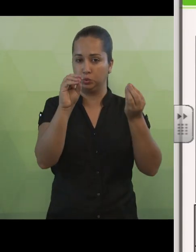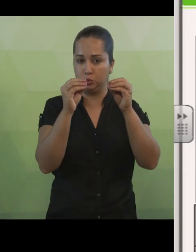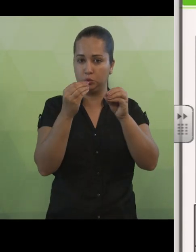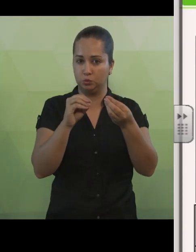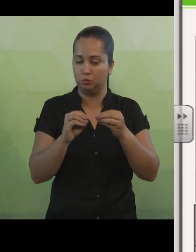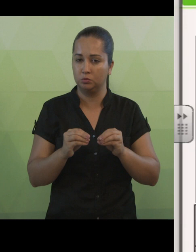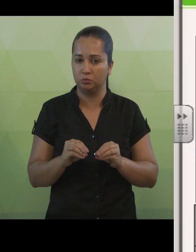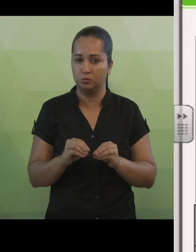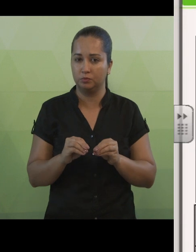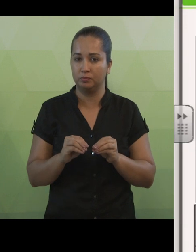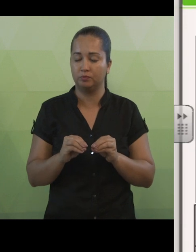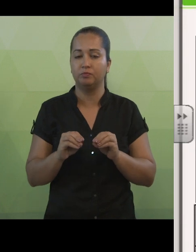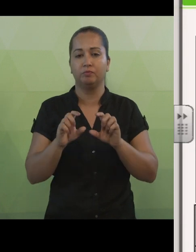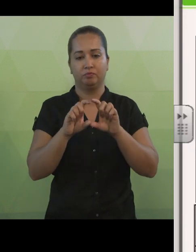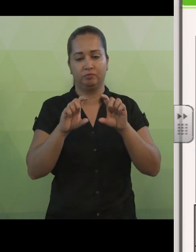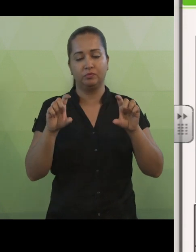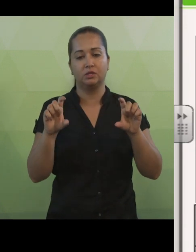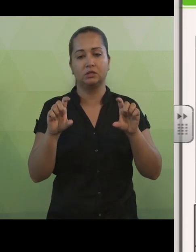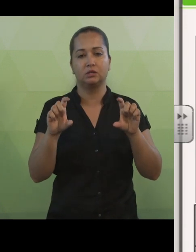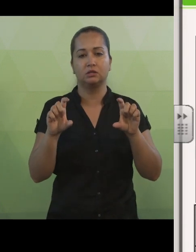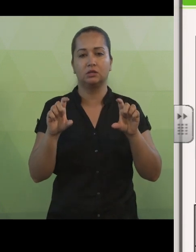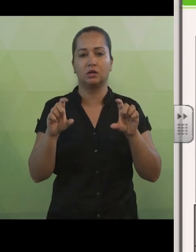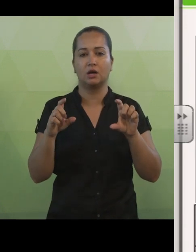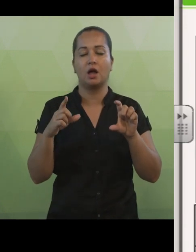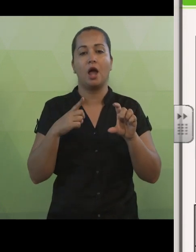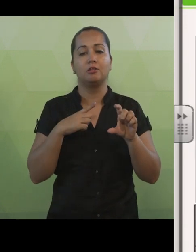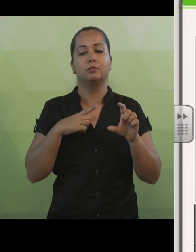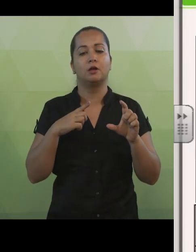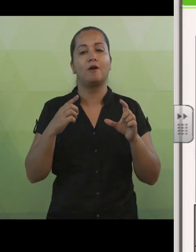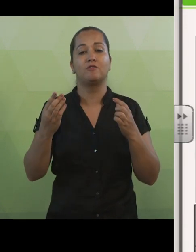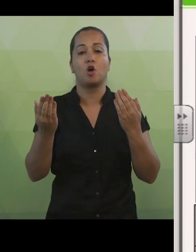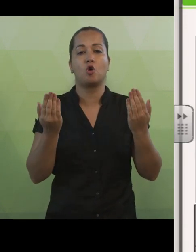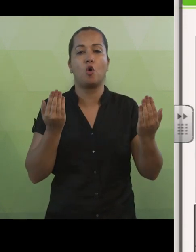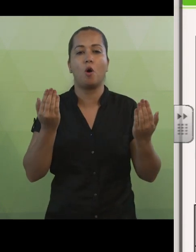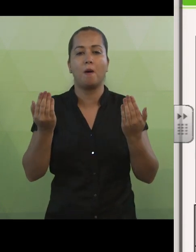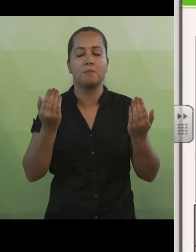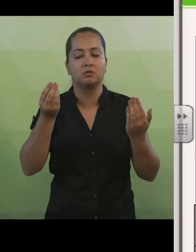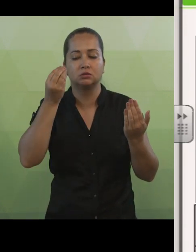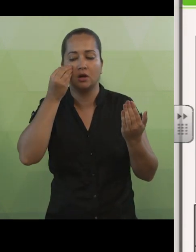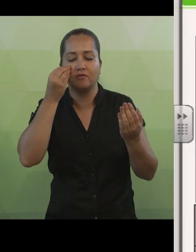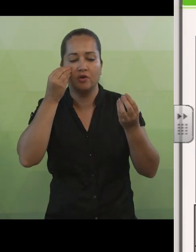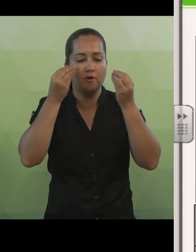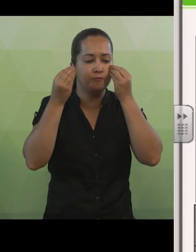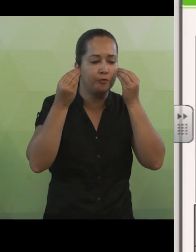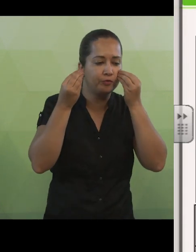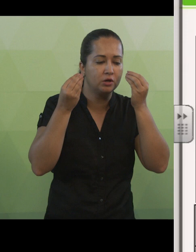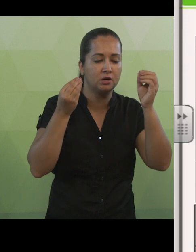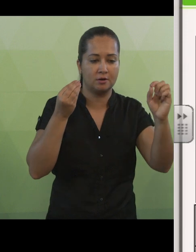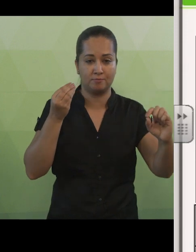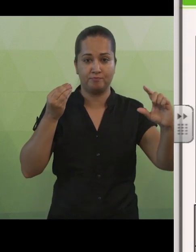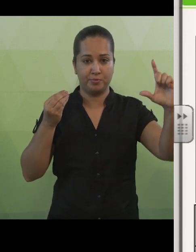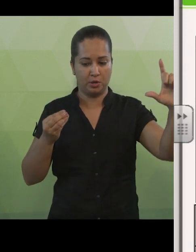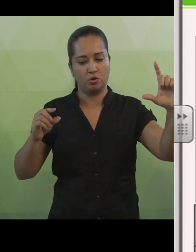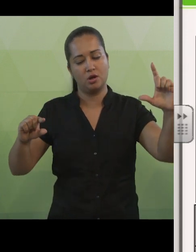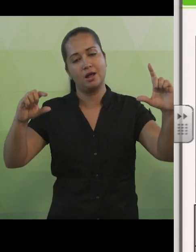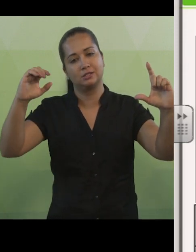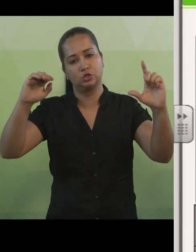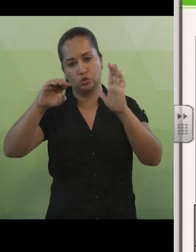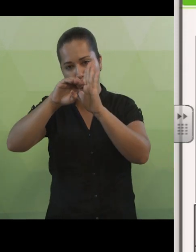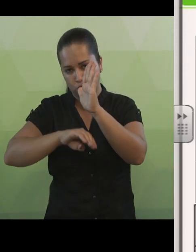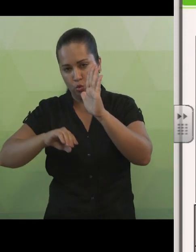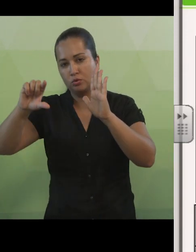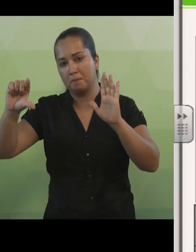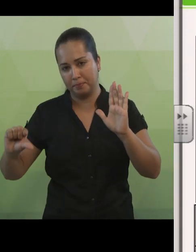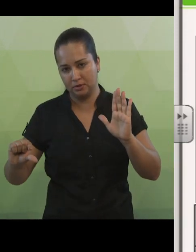insert nessa tabela item nota fiscal, ele vai fazer um check, ou seja, uma conferência, uma checagem se o valor